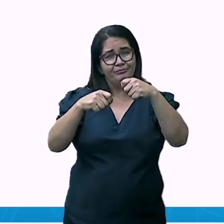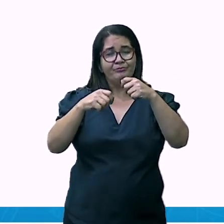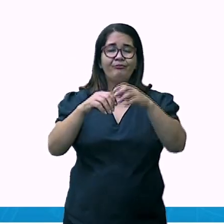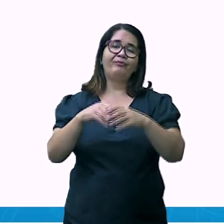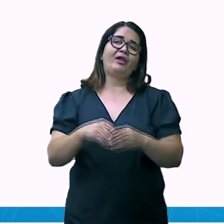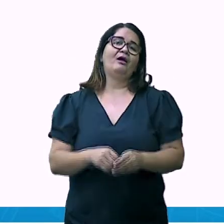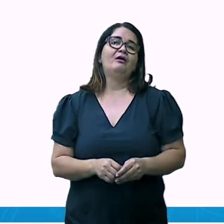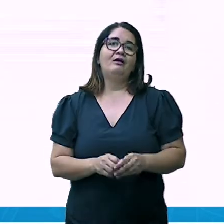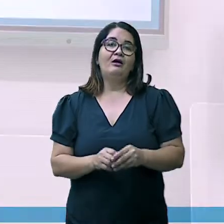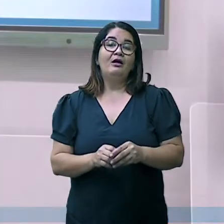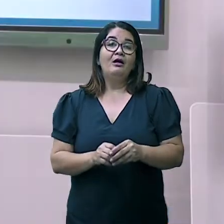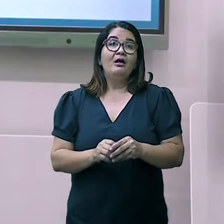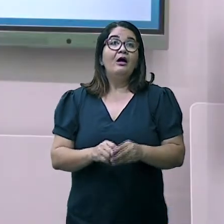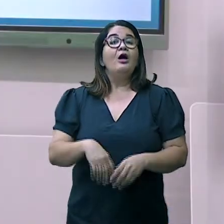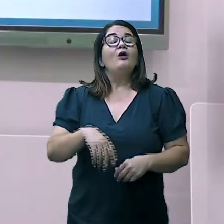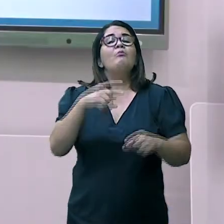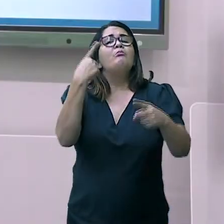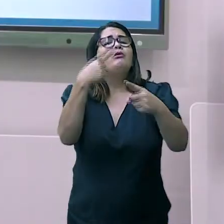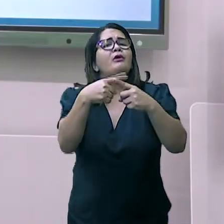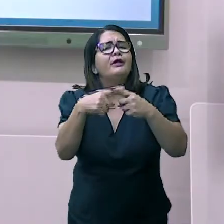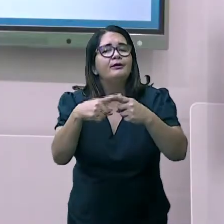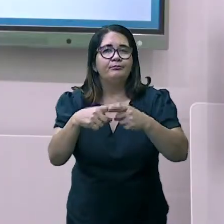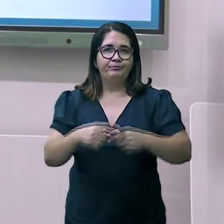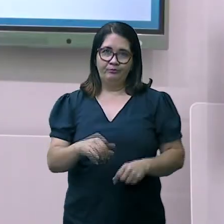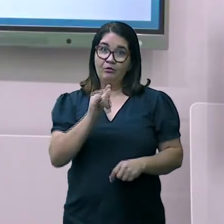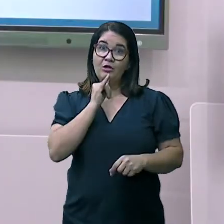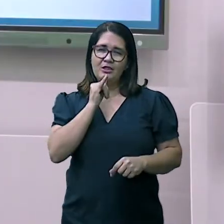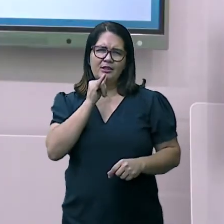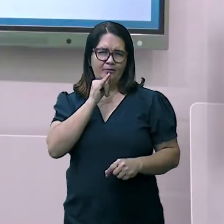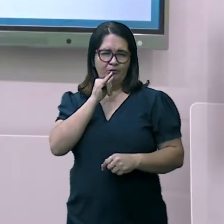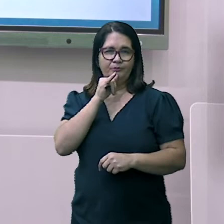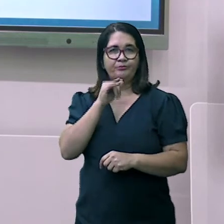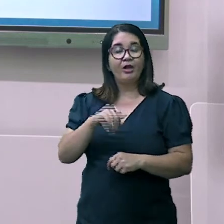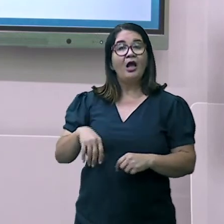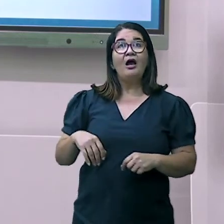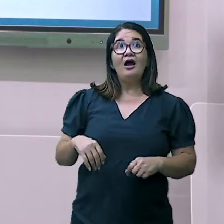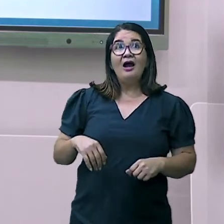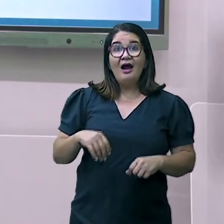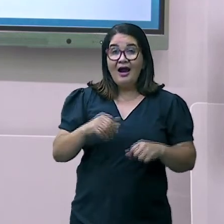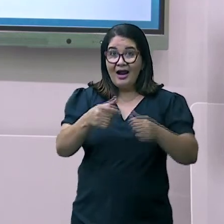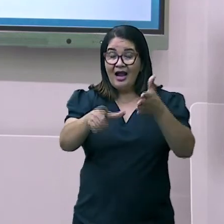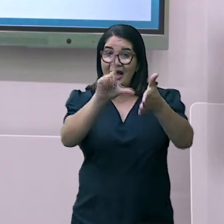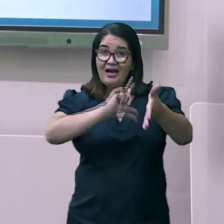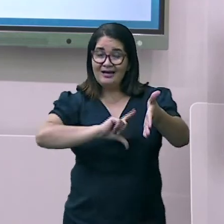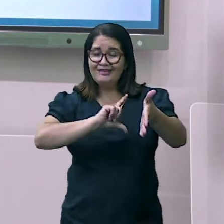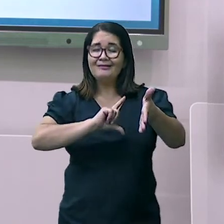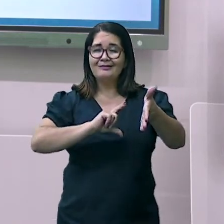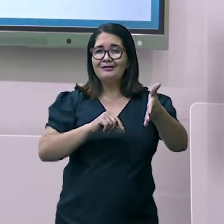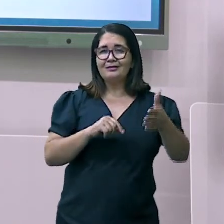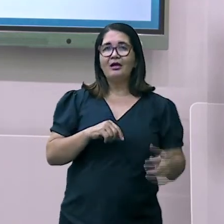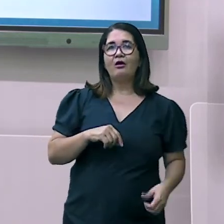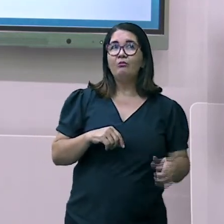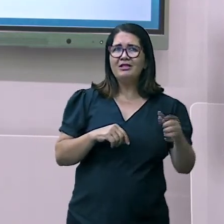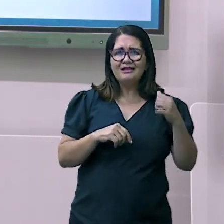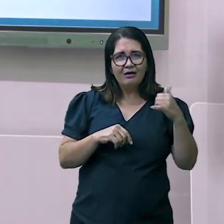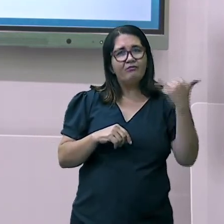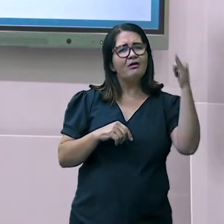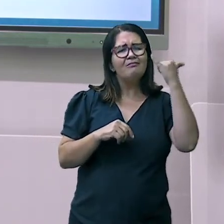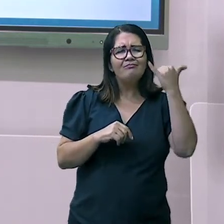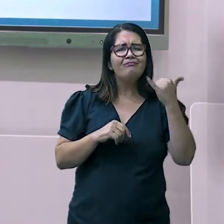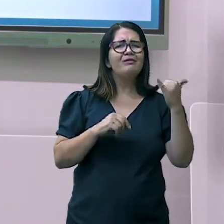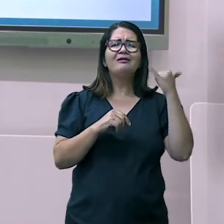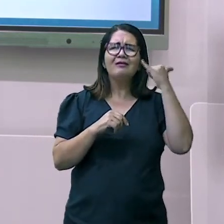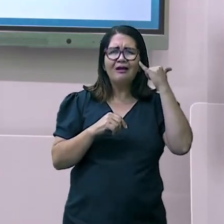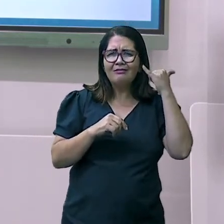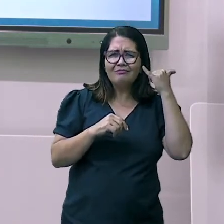um telefone público para fazer uma ligação. Então eu tinha que sair de casa, procurar um